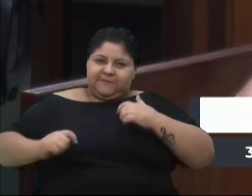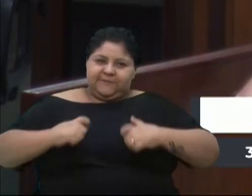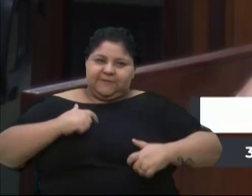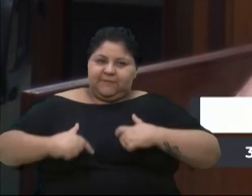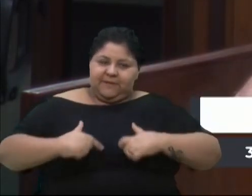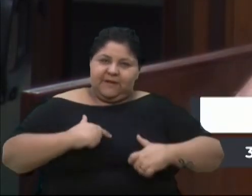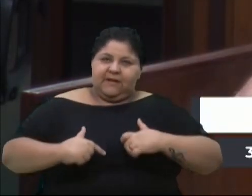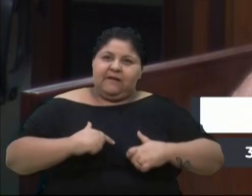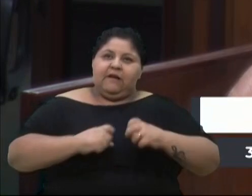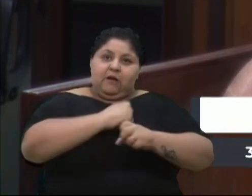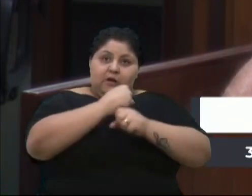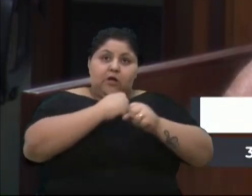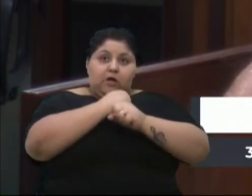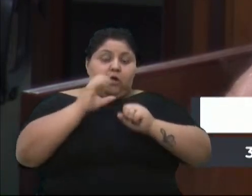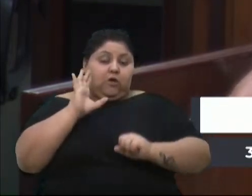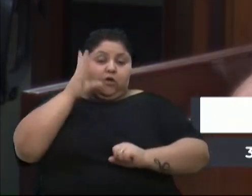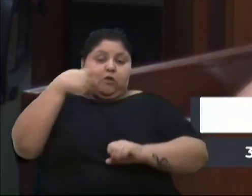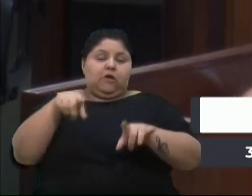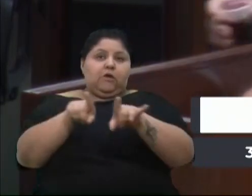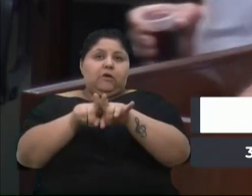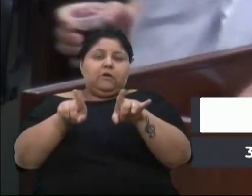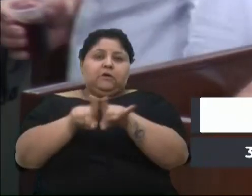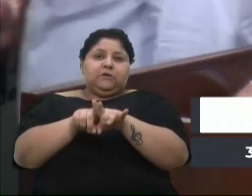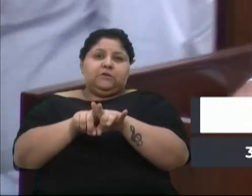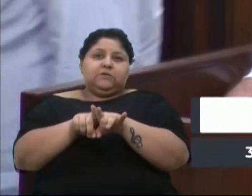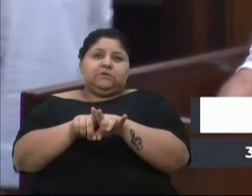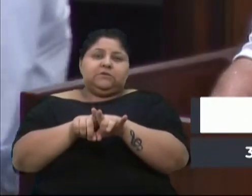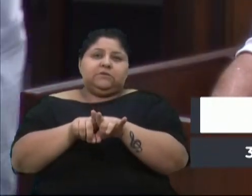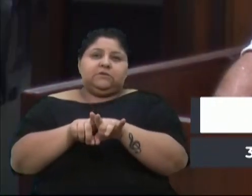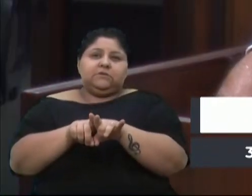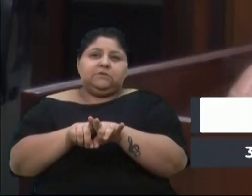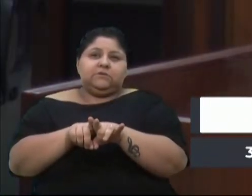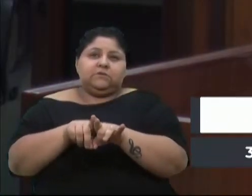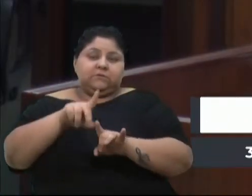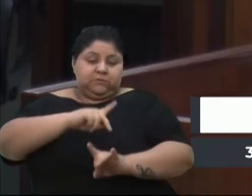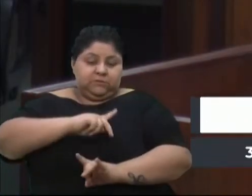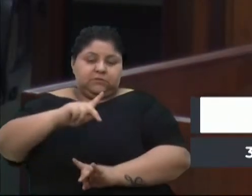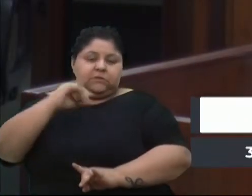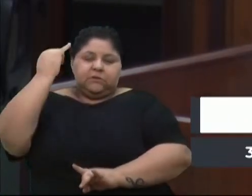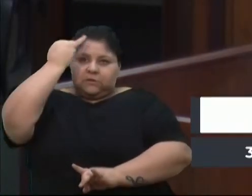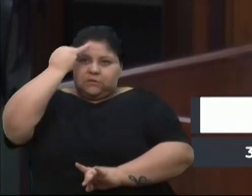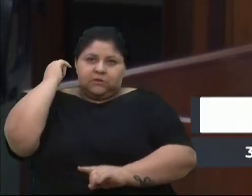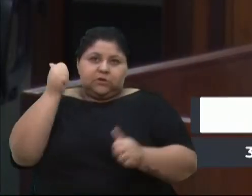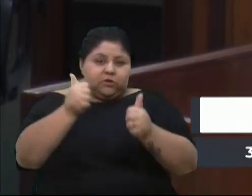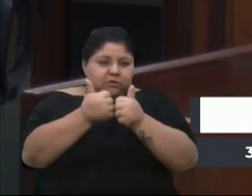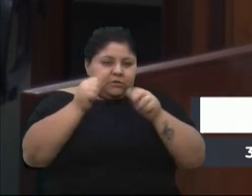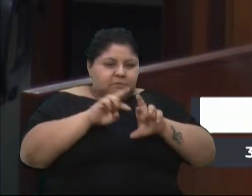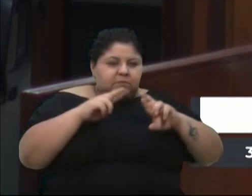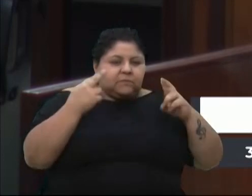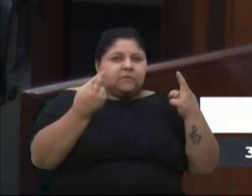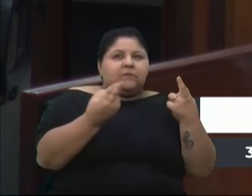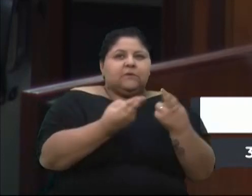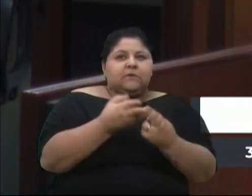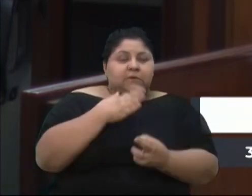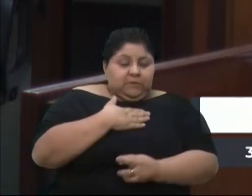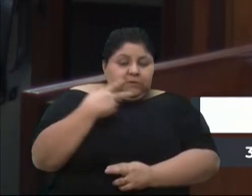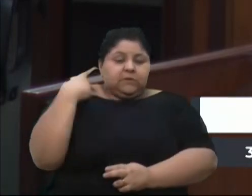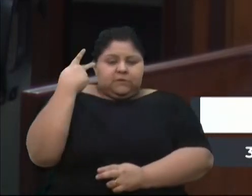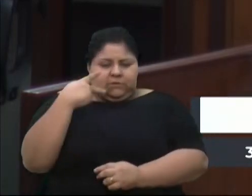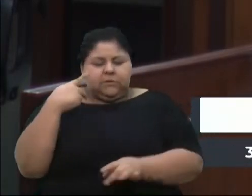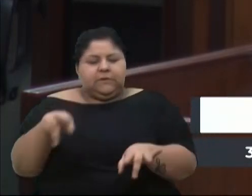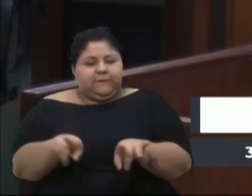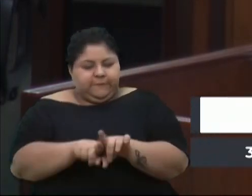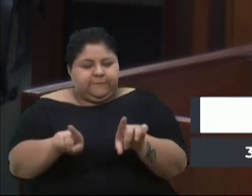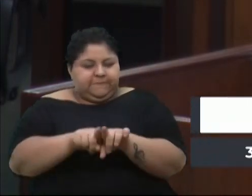saísse, nosso amigo Zé D'Ambrosio também, uma pessoa que esteve junto nas reuniões. Esse vereador também participou